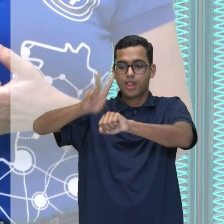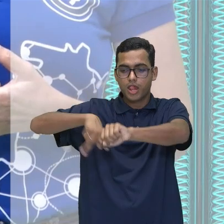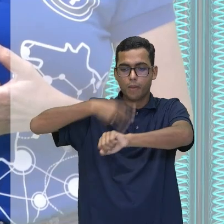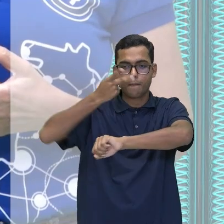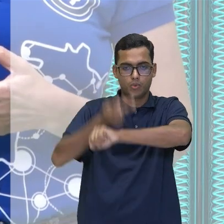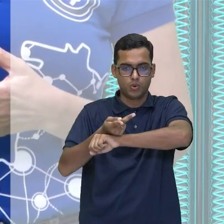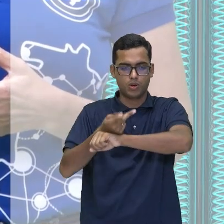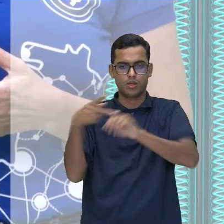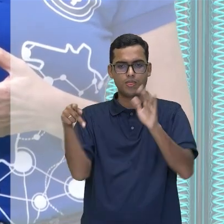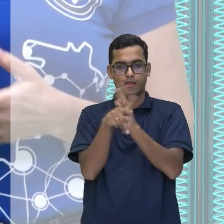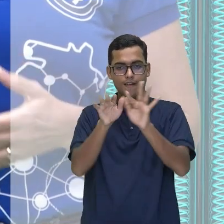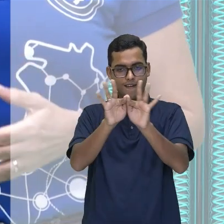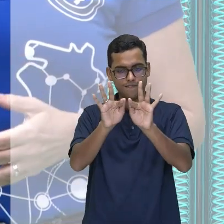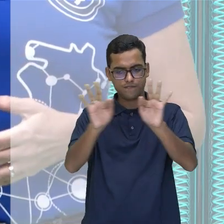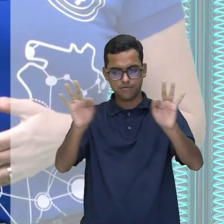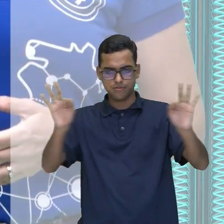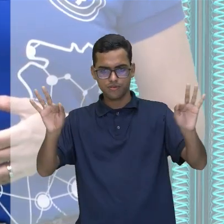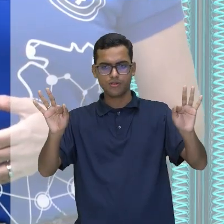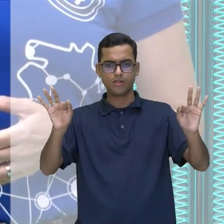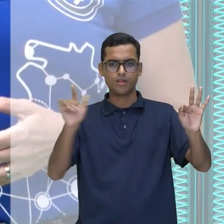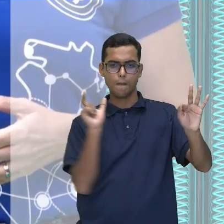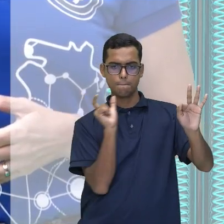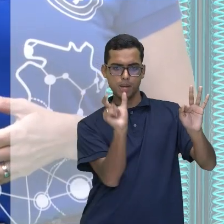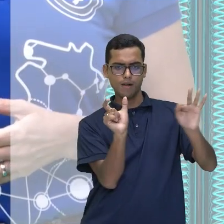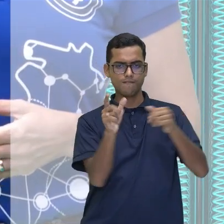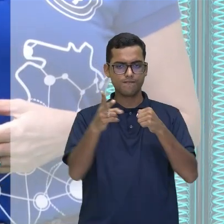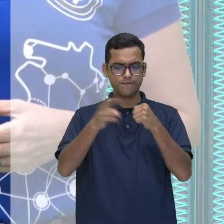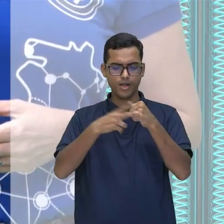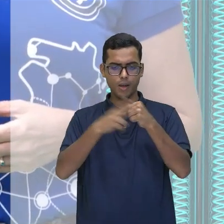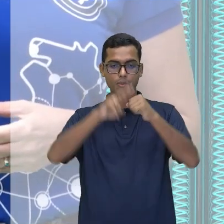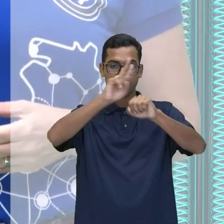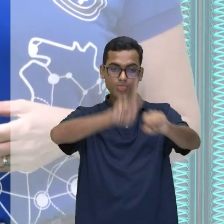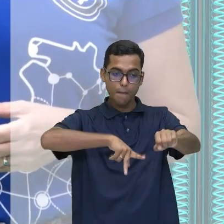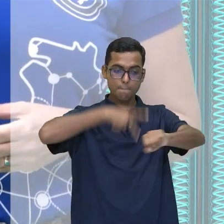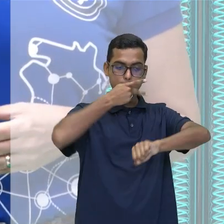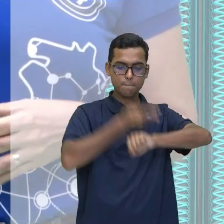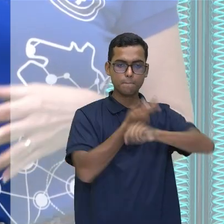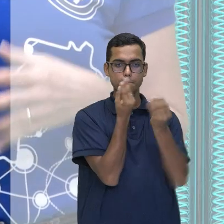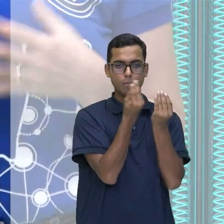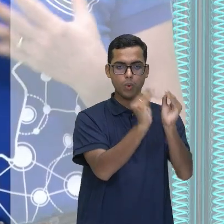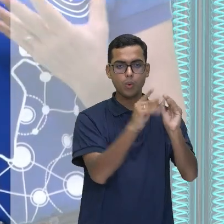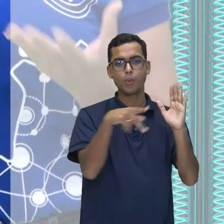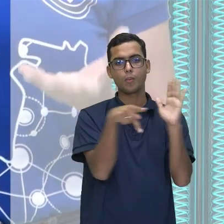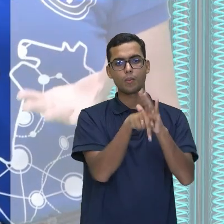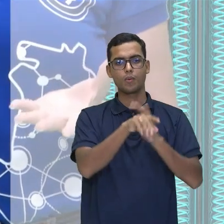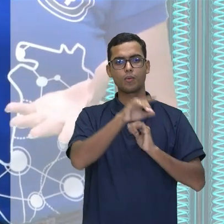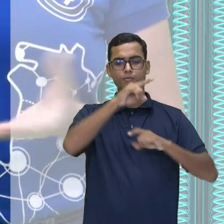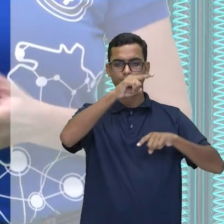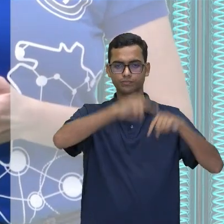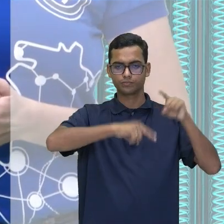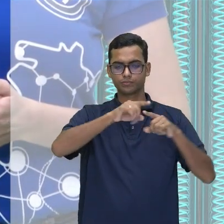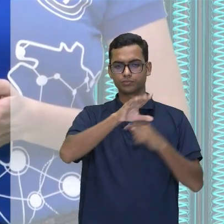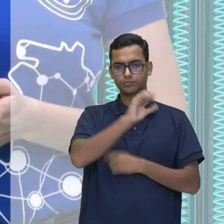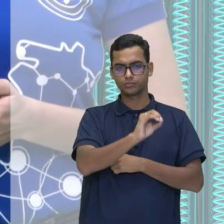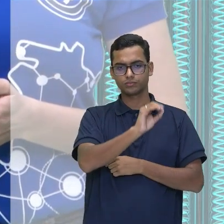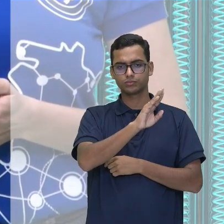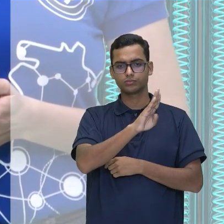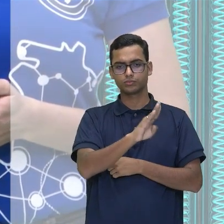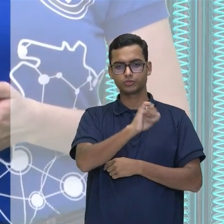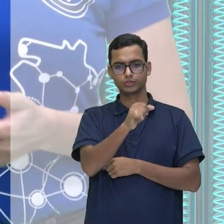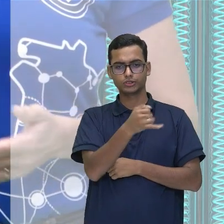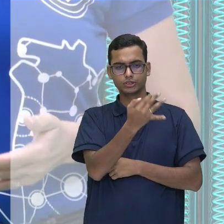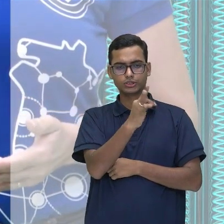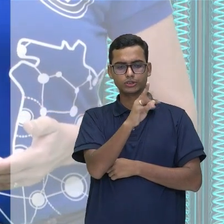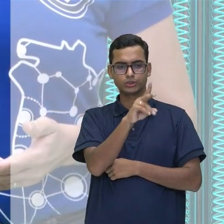verbo, tudo bem? Então, essa é a diferença básica desse tipo de pronome do outro pronome com função de